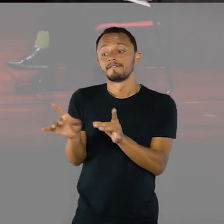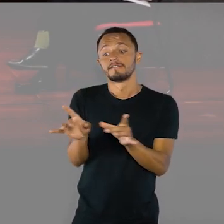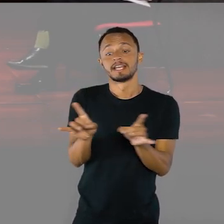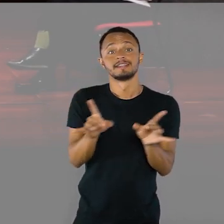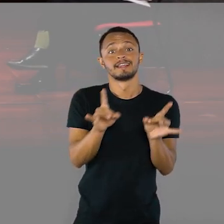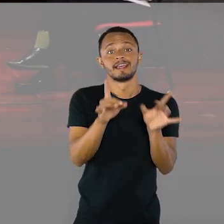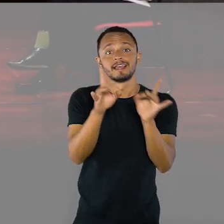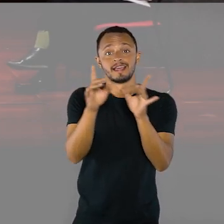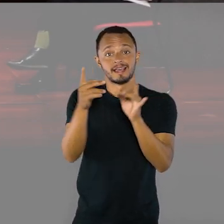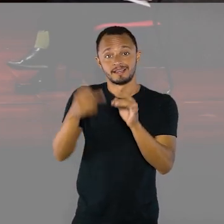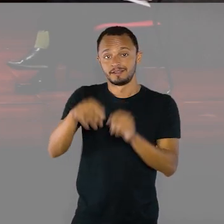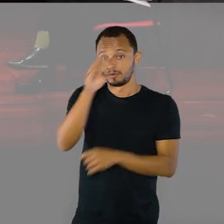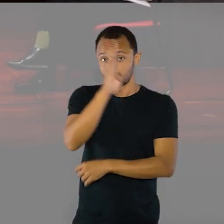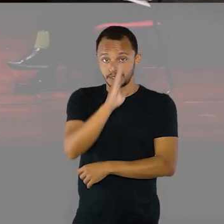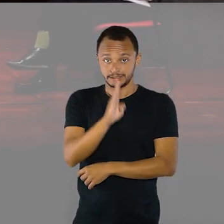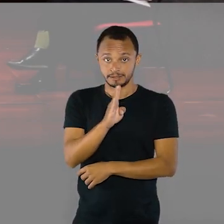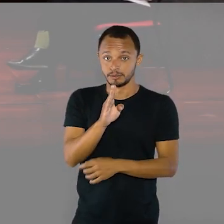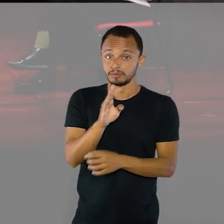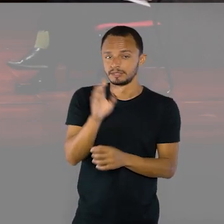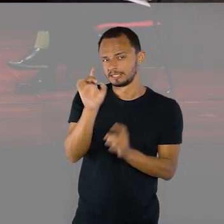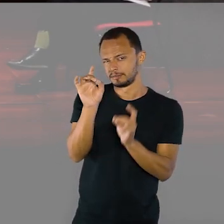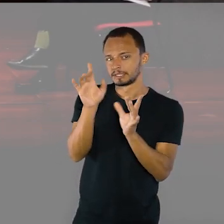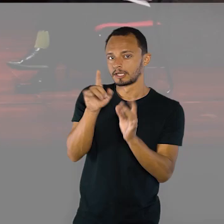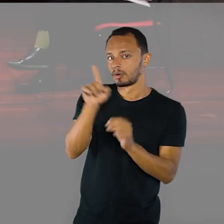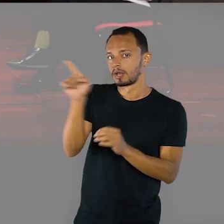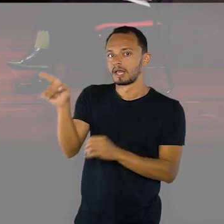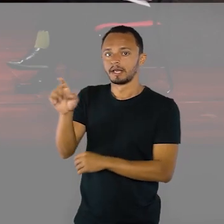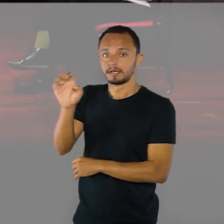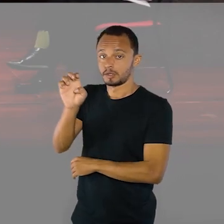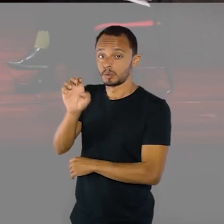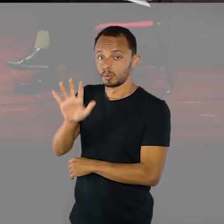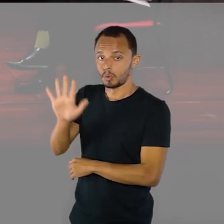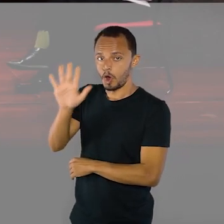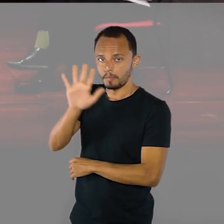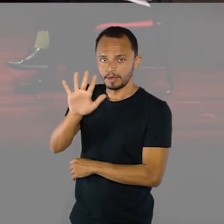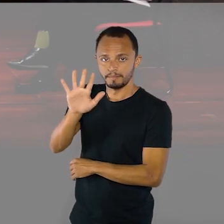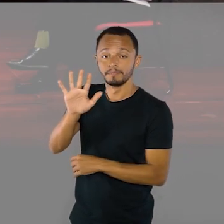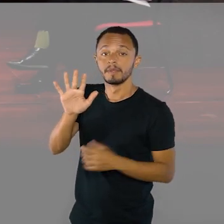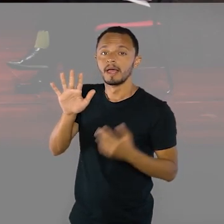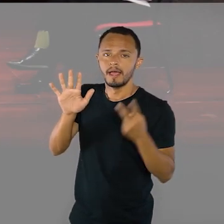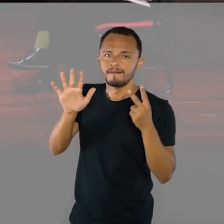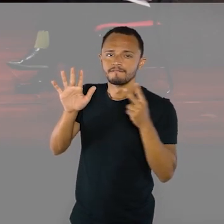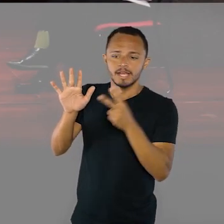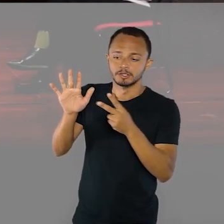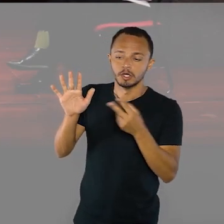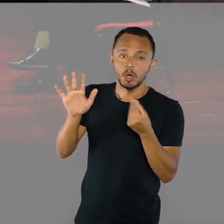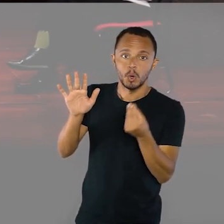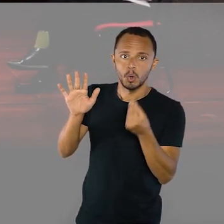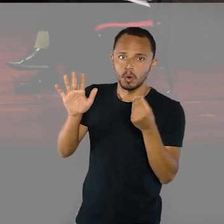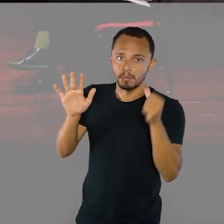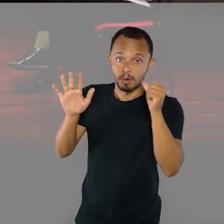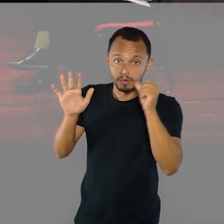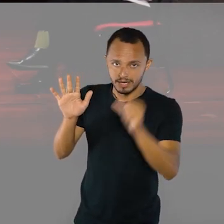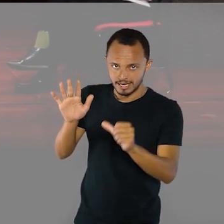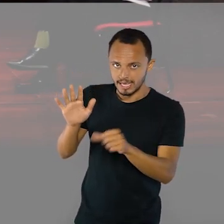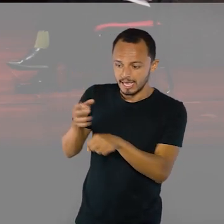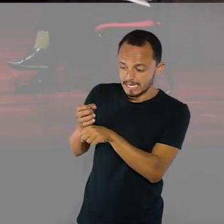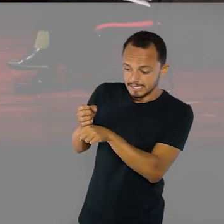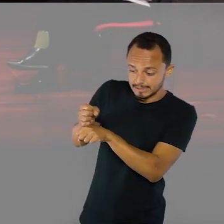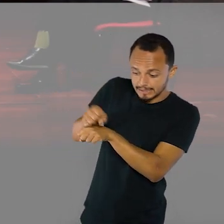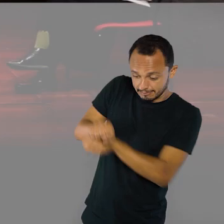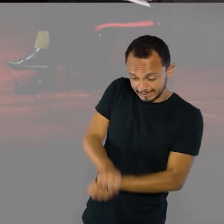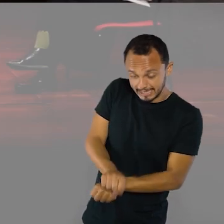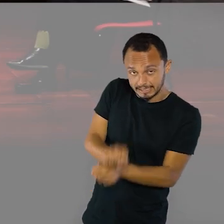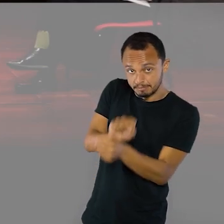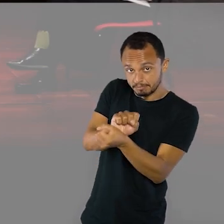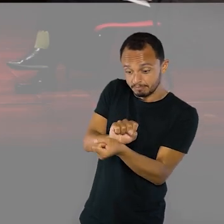no Brasil, mas especialmente na Europa. E percebam na próxima imagem como essa mulher, uma escravizada ou liberta anônima,